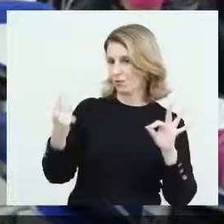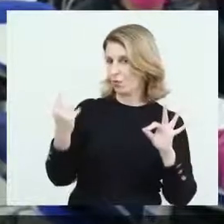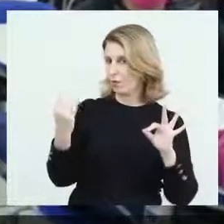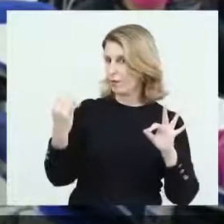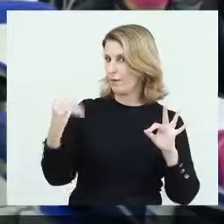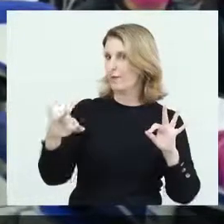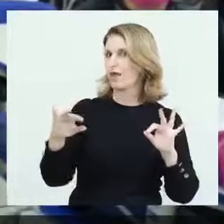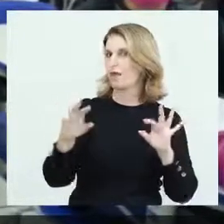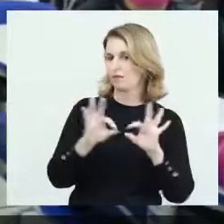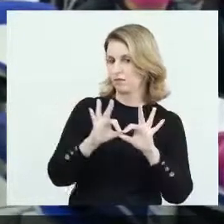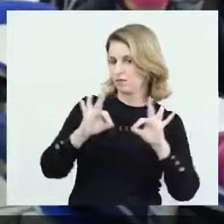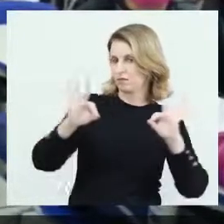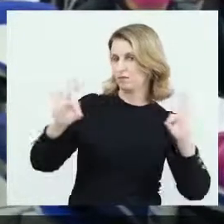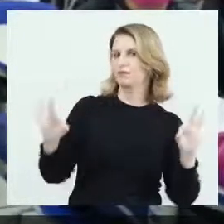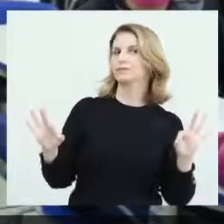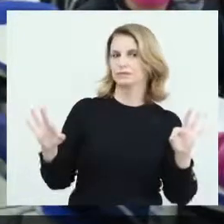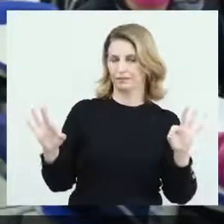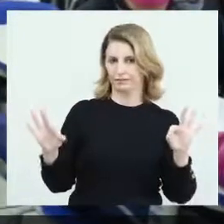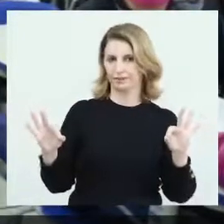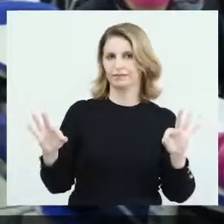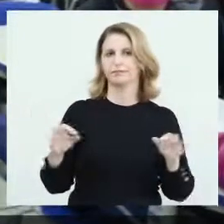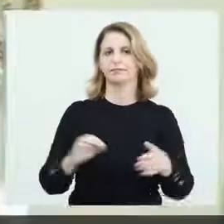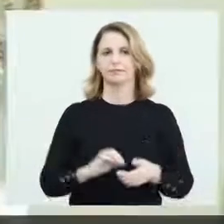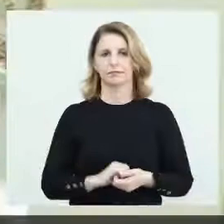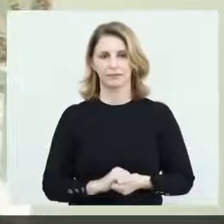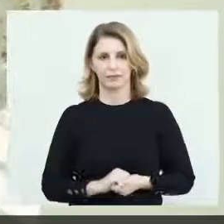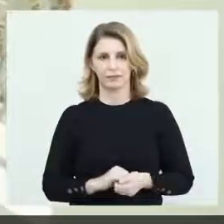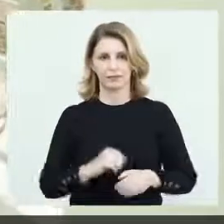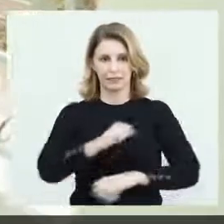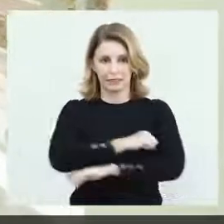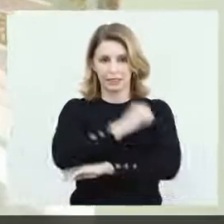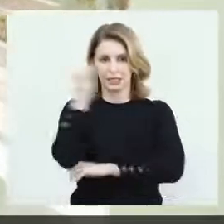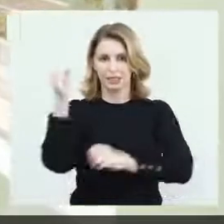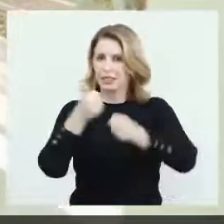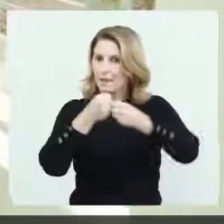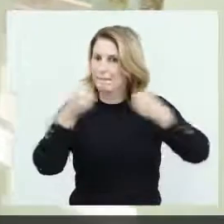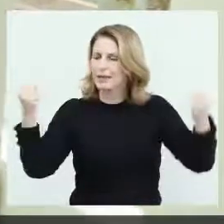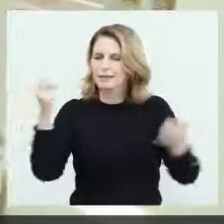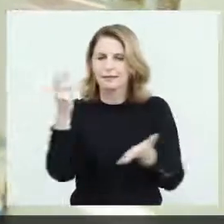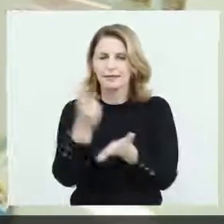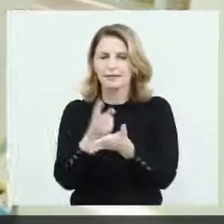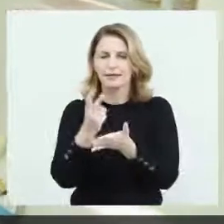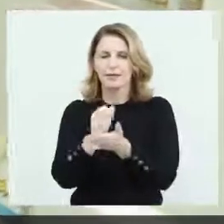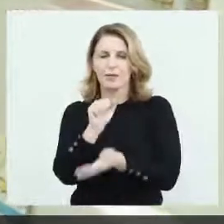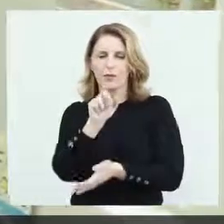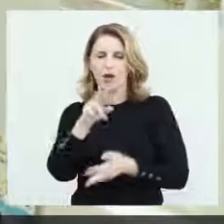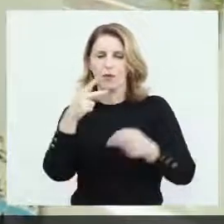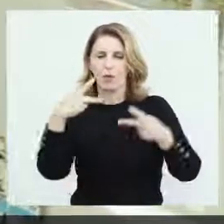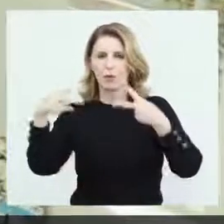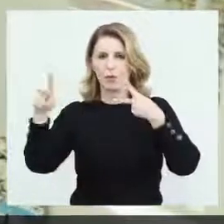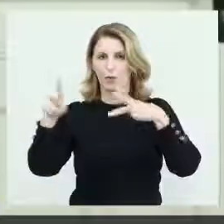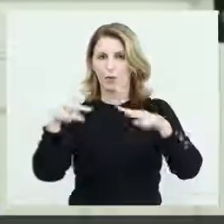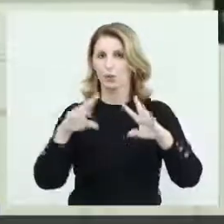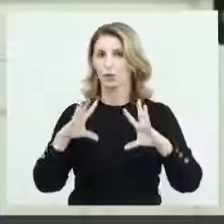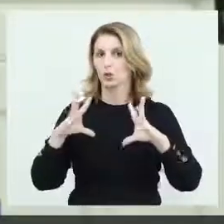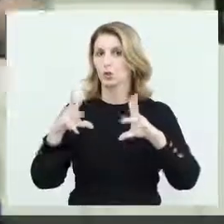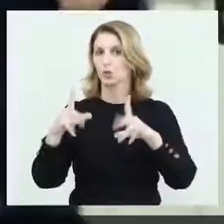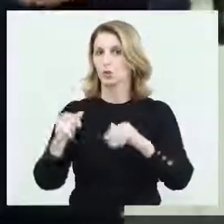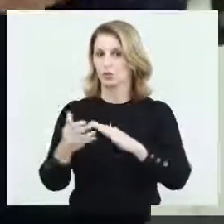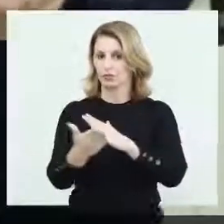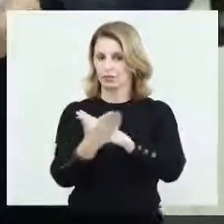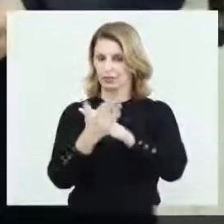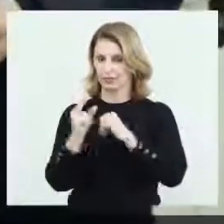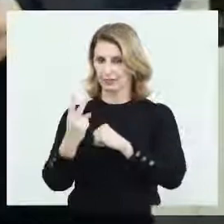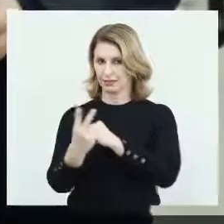uma e outra é de mais de 1,5 metros. Janelas ficam sempre abertas para circular o ar. Tudo para a